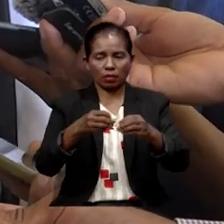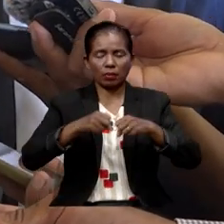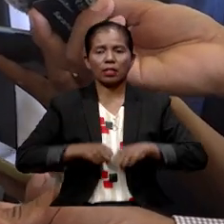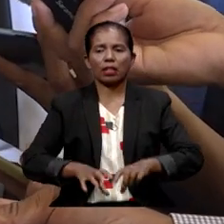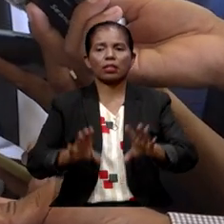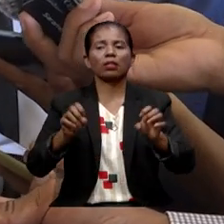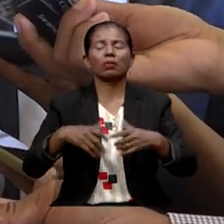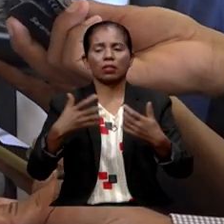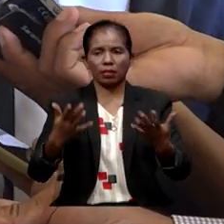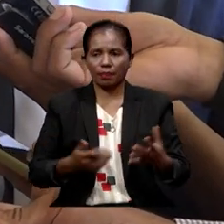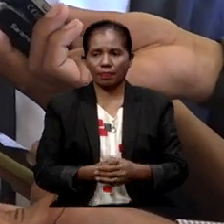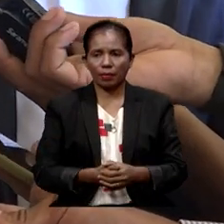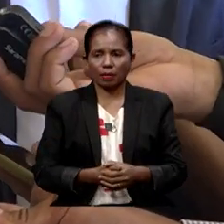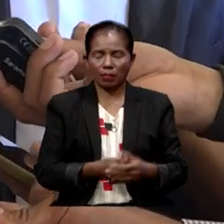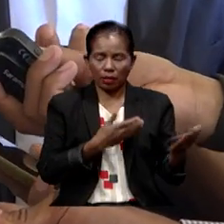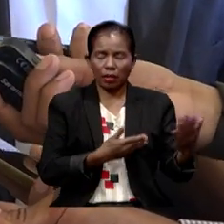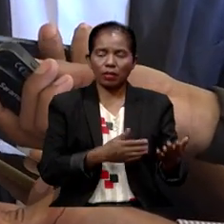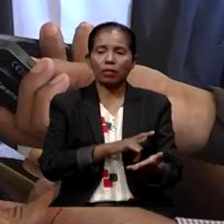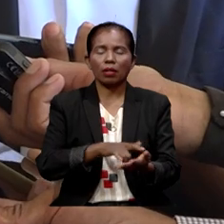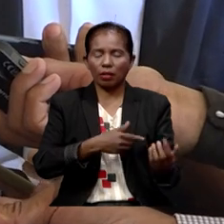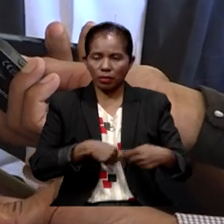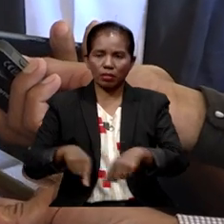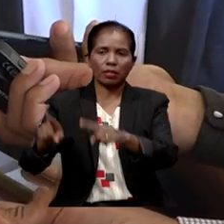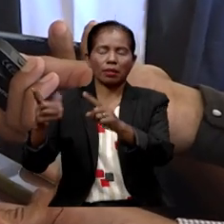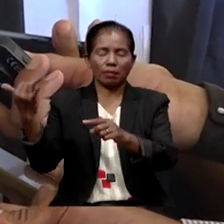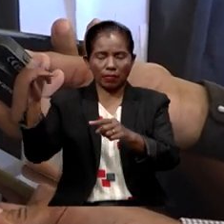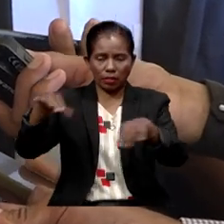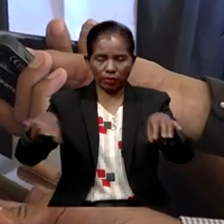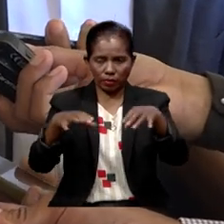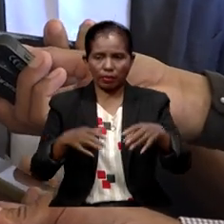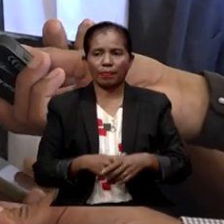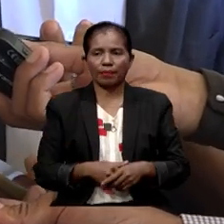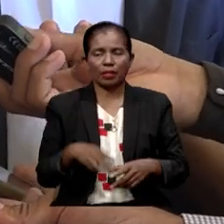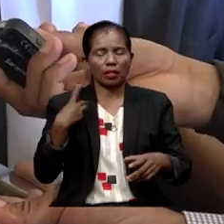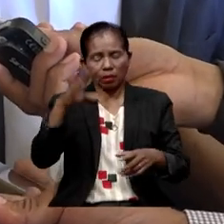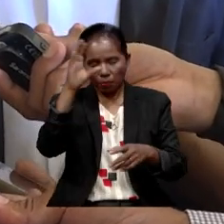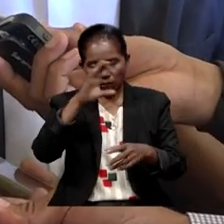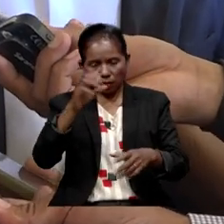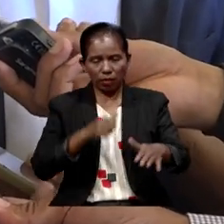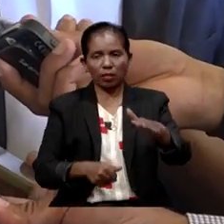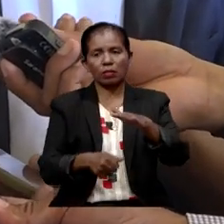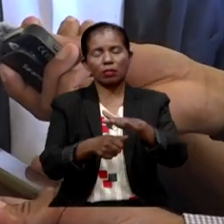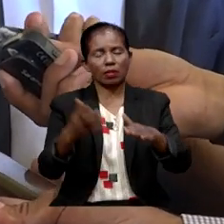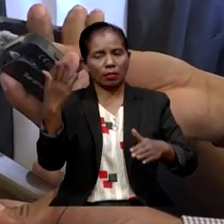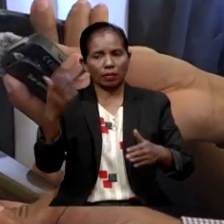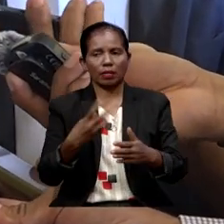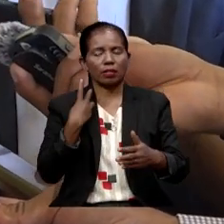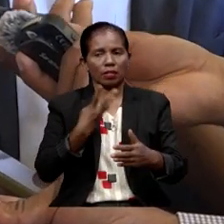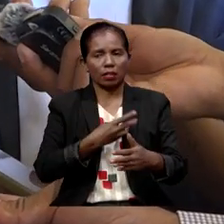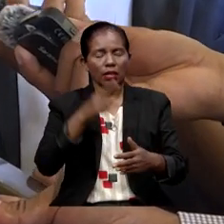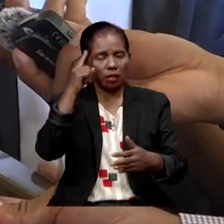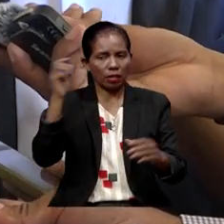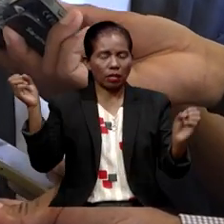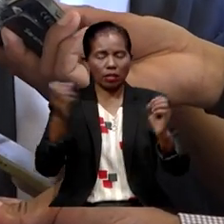oinsa, mas haruka sirapa. Nebe, Itabuca na Fatin, agora o que é ilegal, né? E tem intenção, lá o